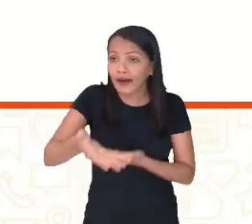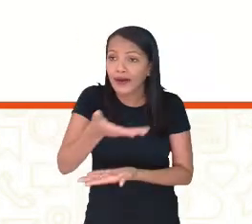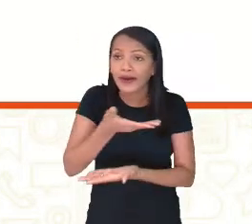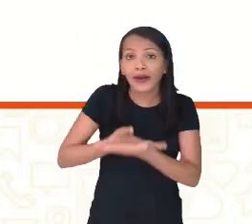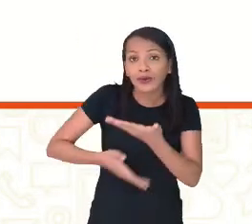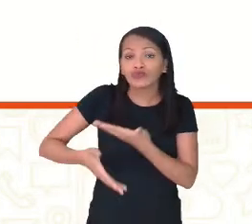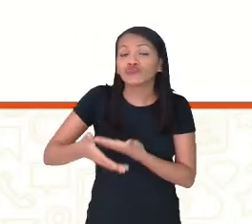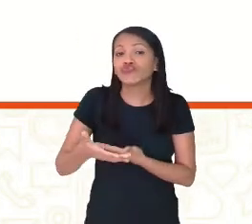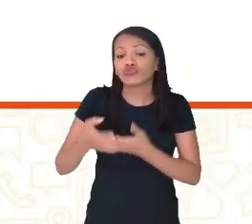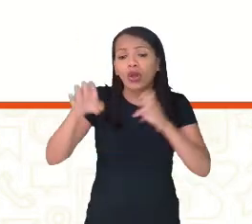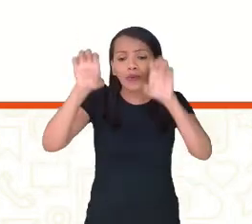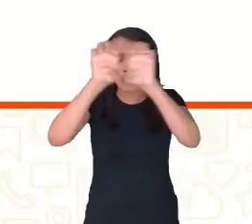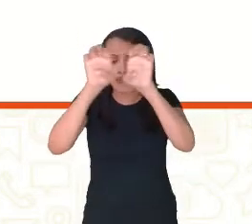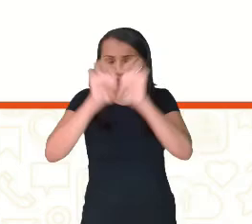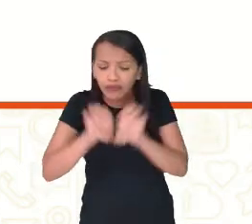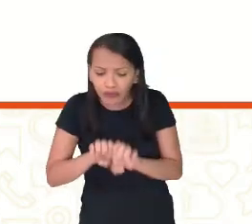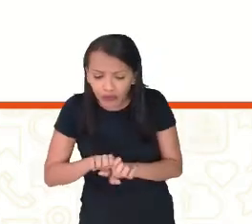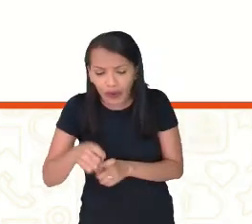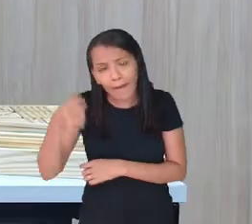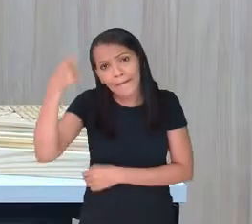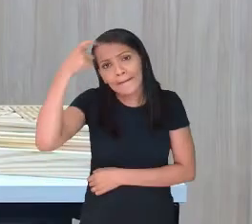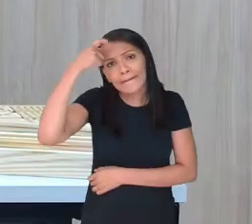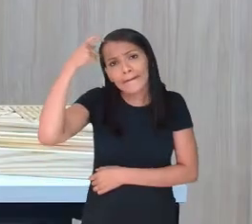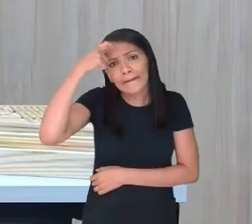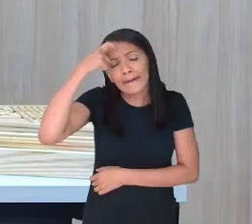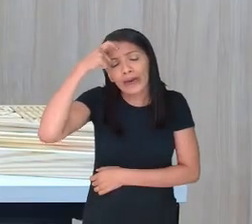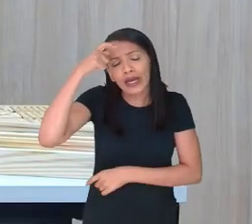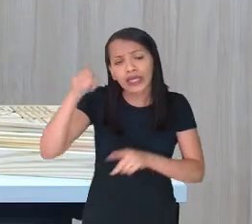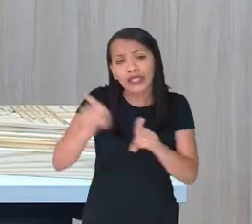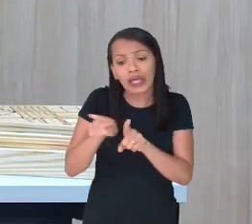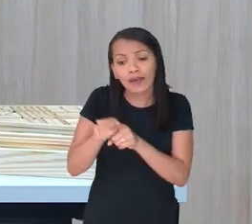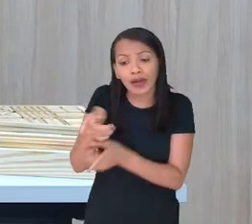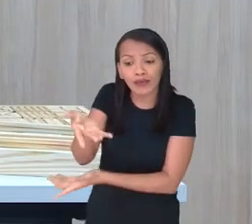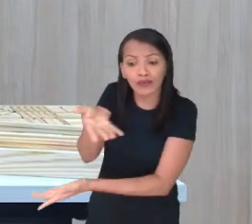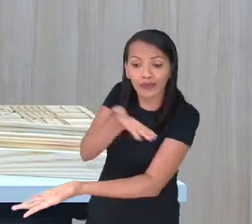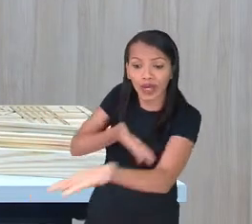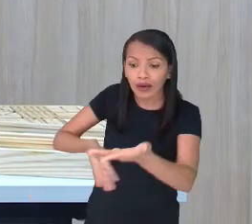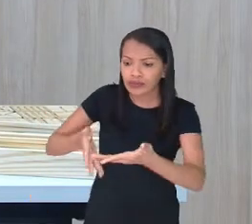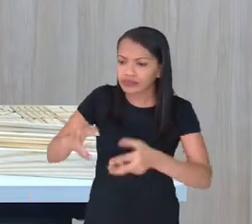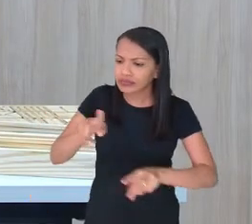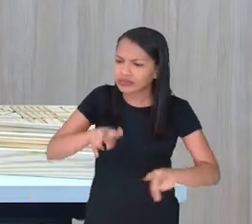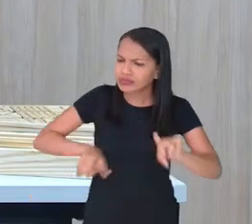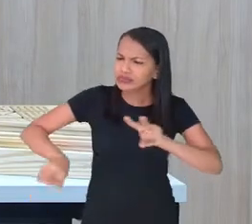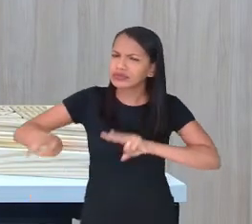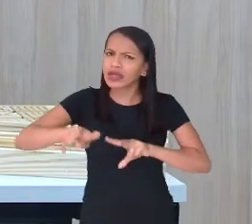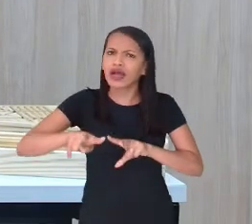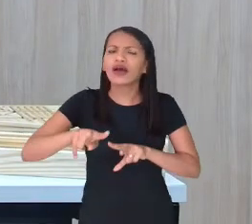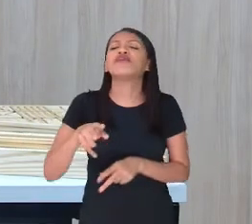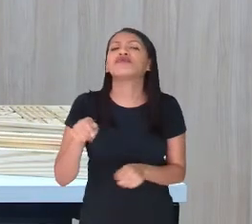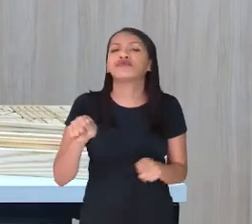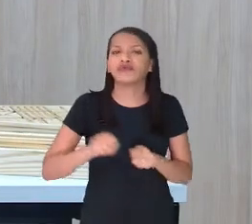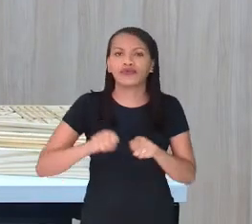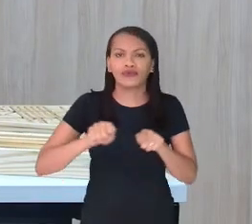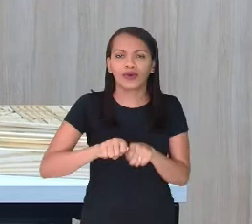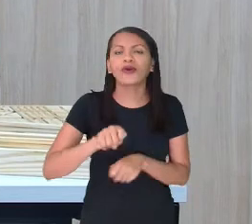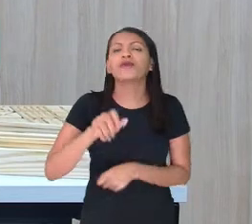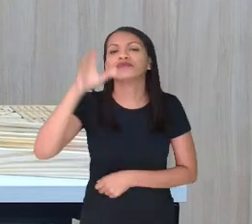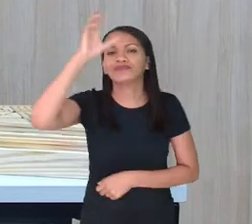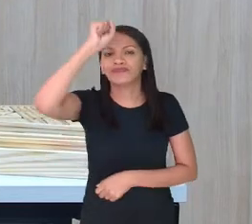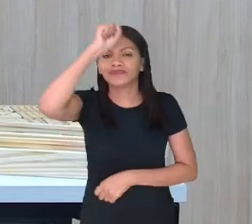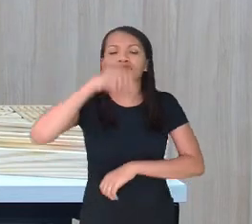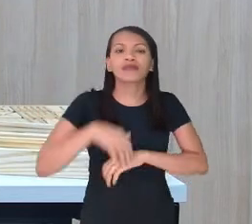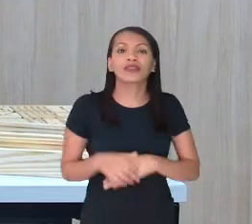estruturas mentais e o meio ambiente. E aí se fez a aprendizagem. Essa informação nos chega